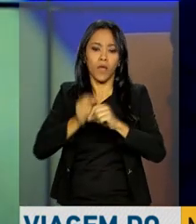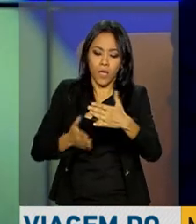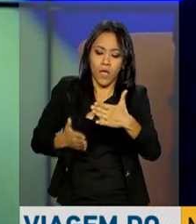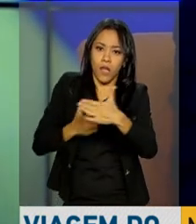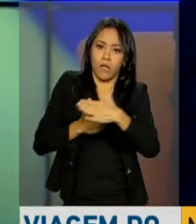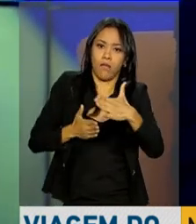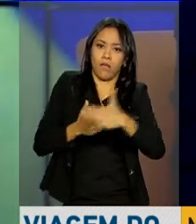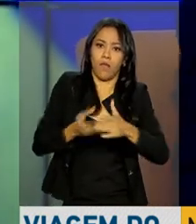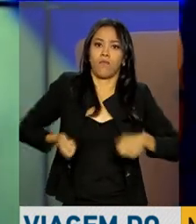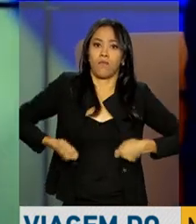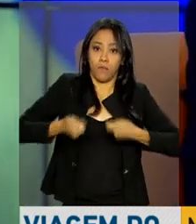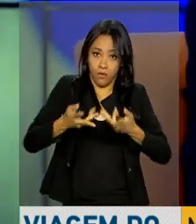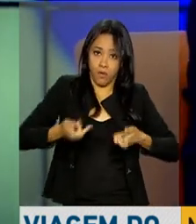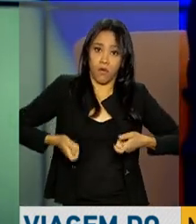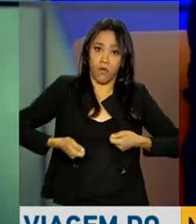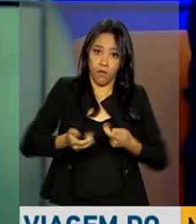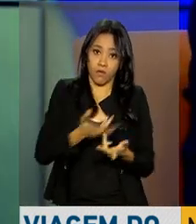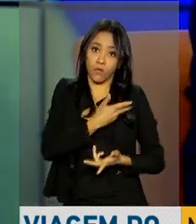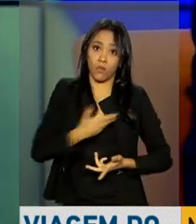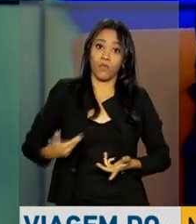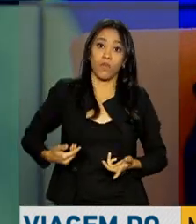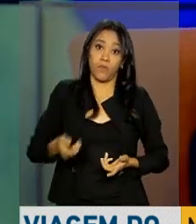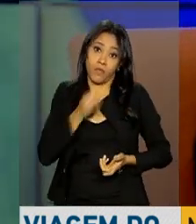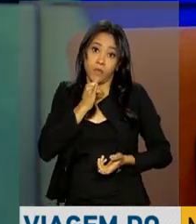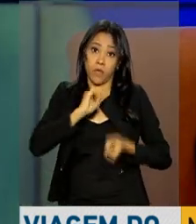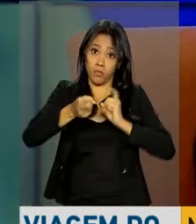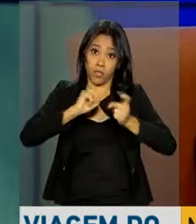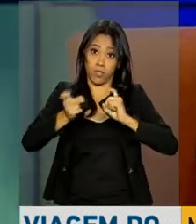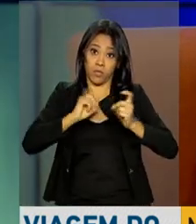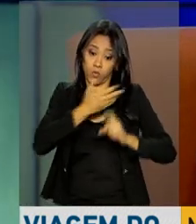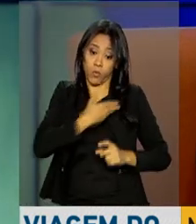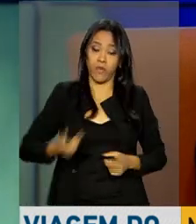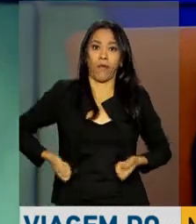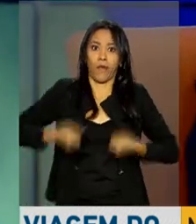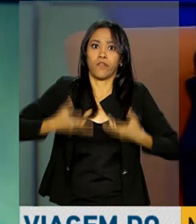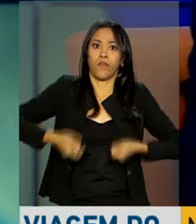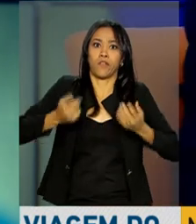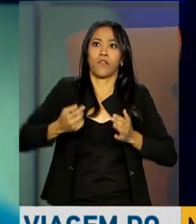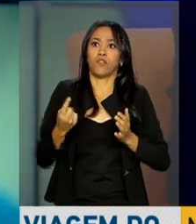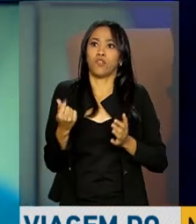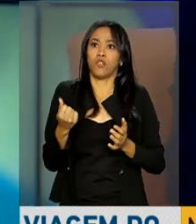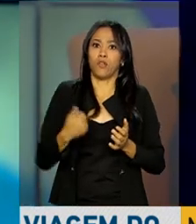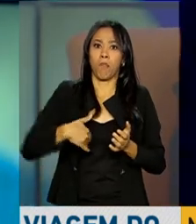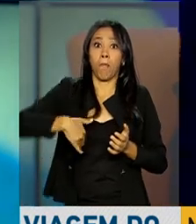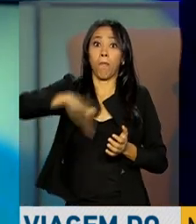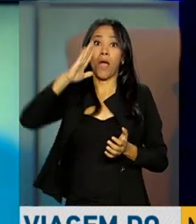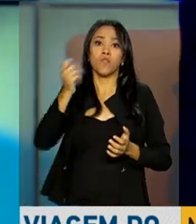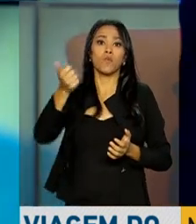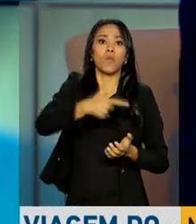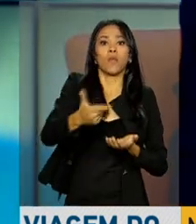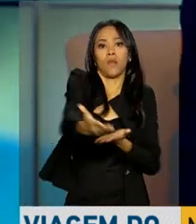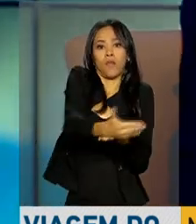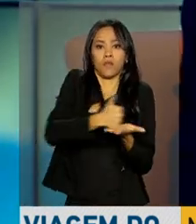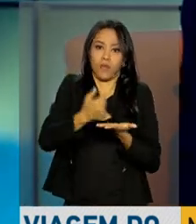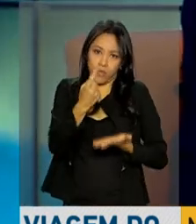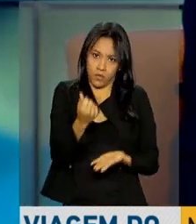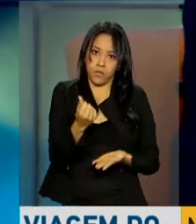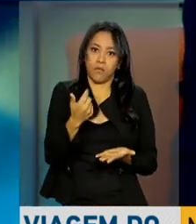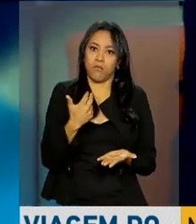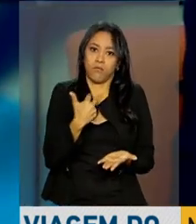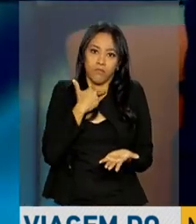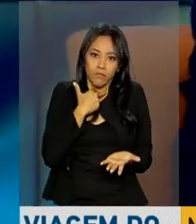gastos públicos. Ou seja, você não pode gastar mais do que arrecada. Esta matéria